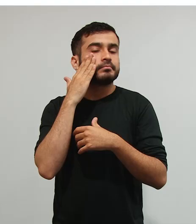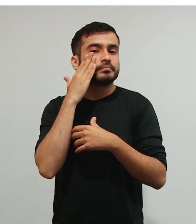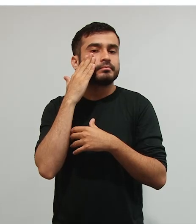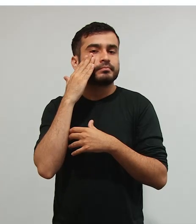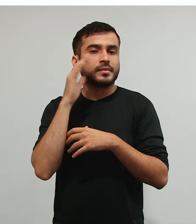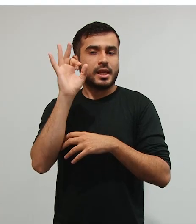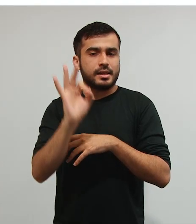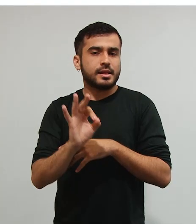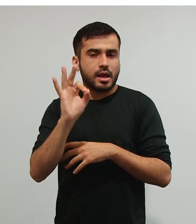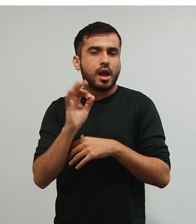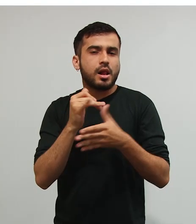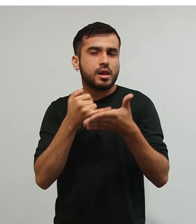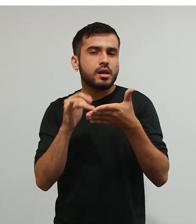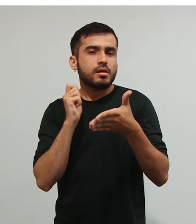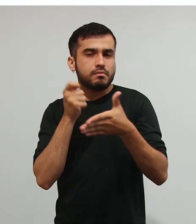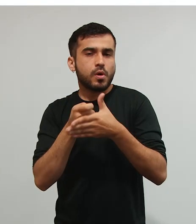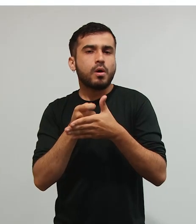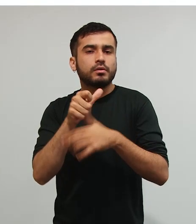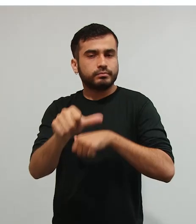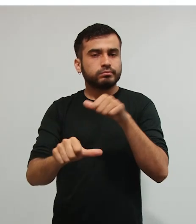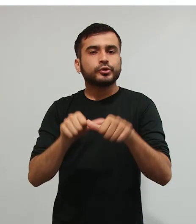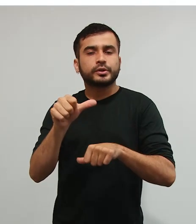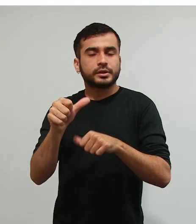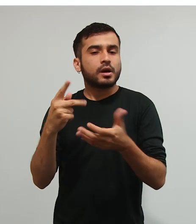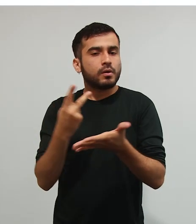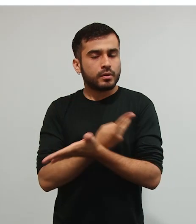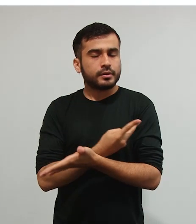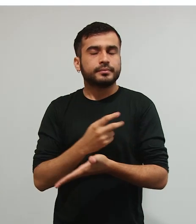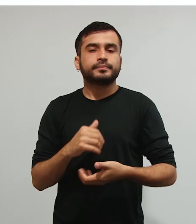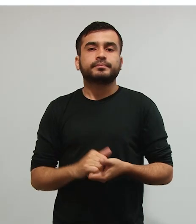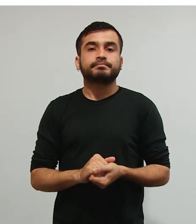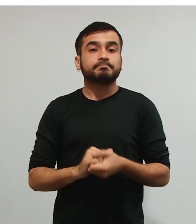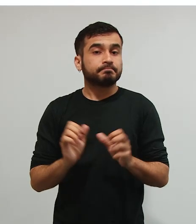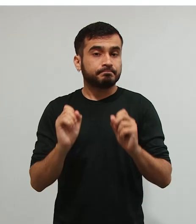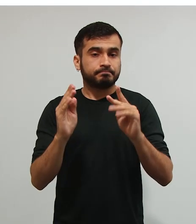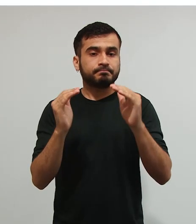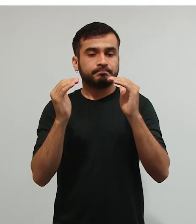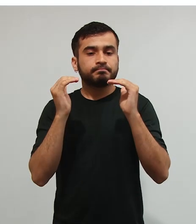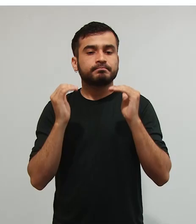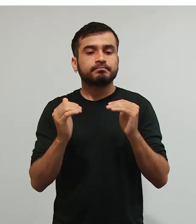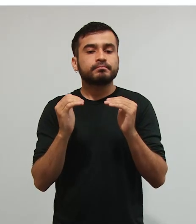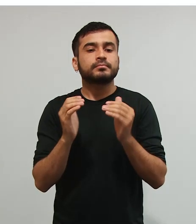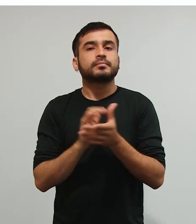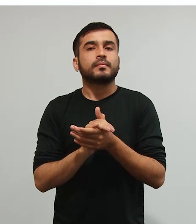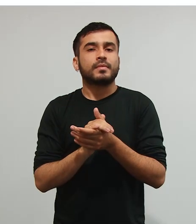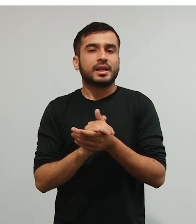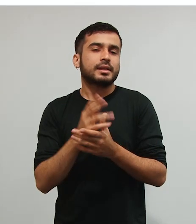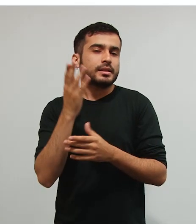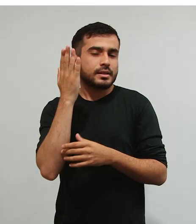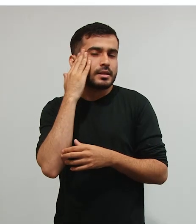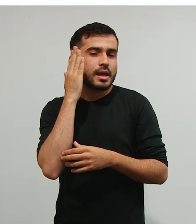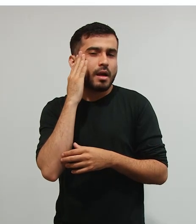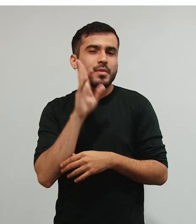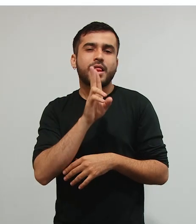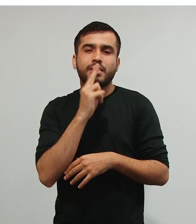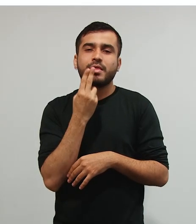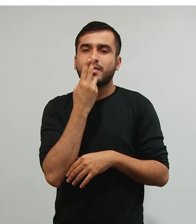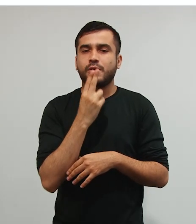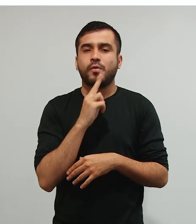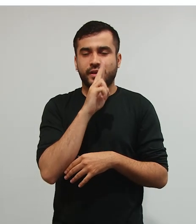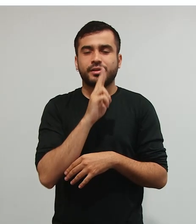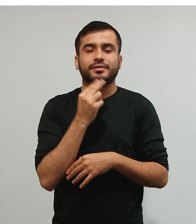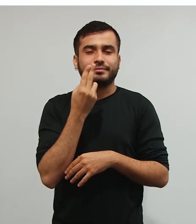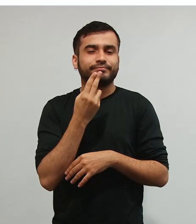de tais mudanças, de tal aplicação ali na prática. Beleza. Quando a casquinha, que todo mundo